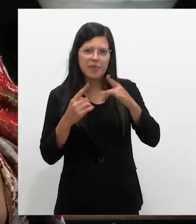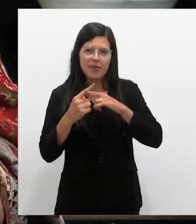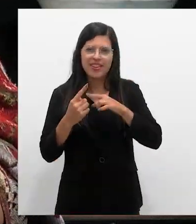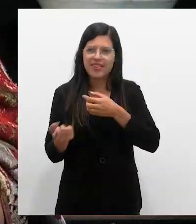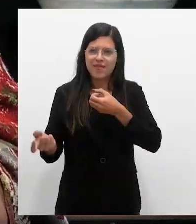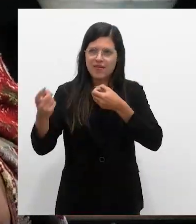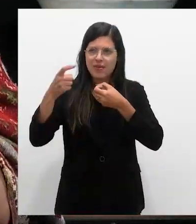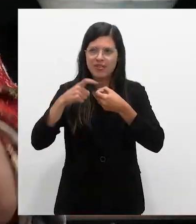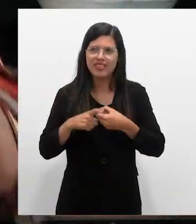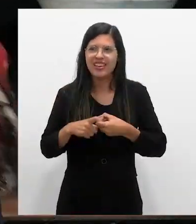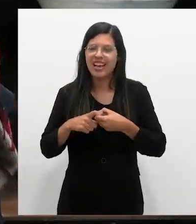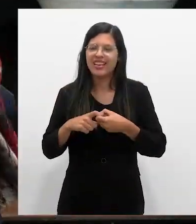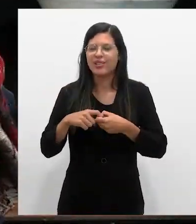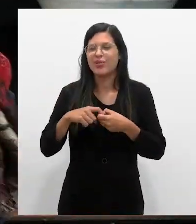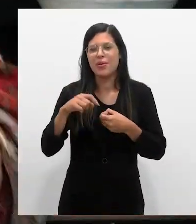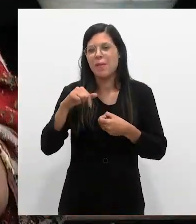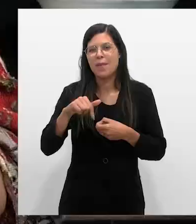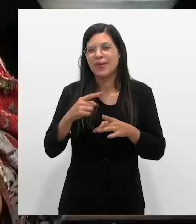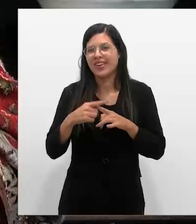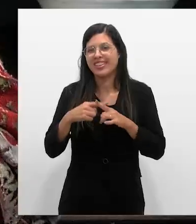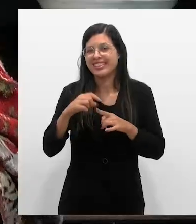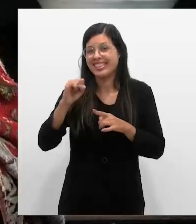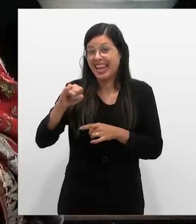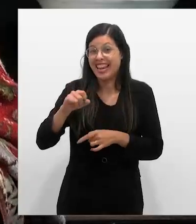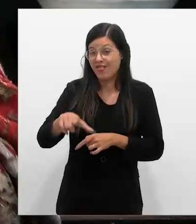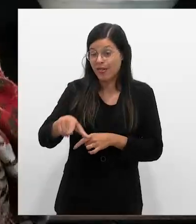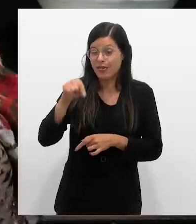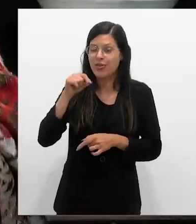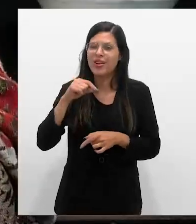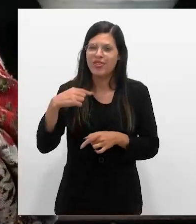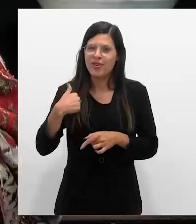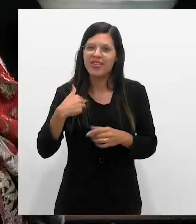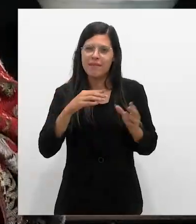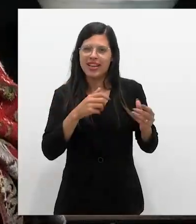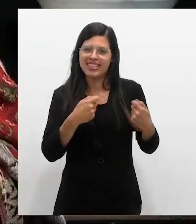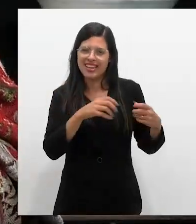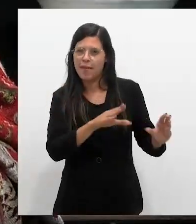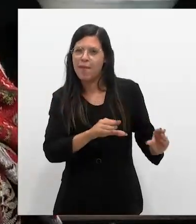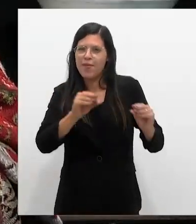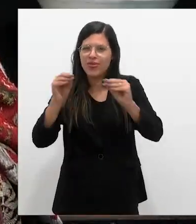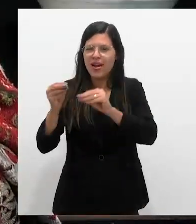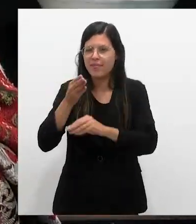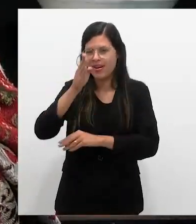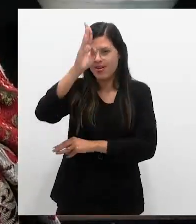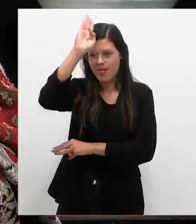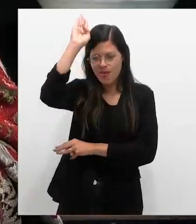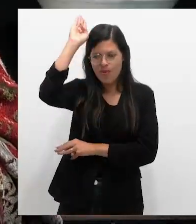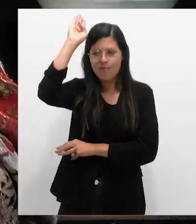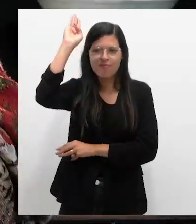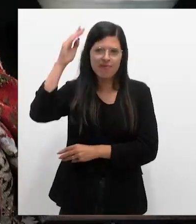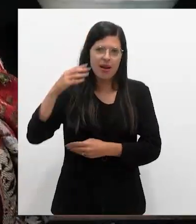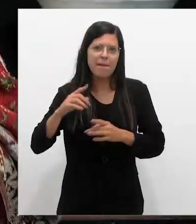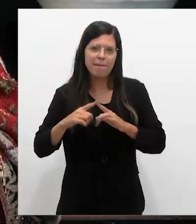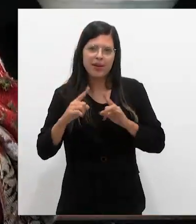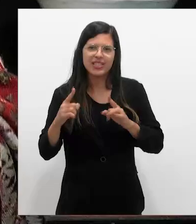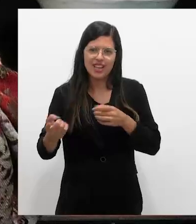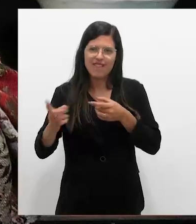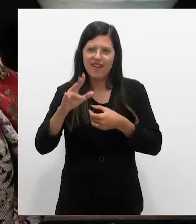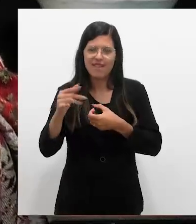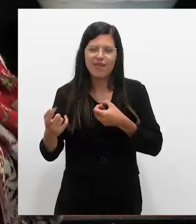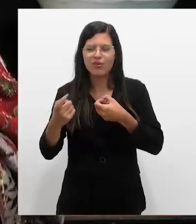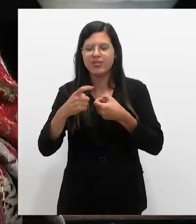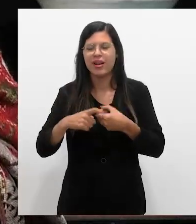está voltando, porque senão eu ia ter que mudar para Roma, mas ele, né, em breve ele voltará. E